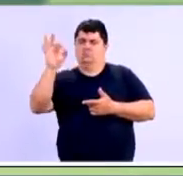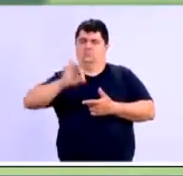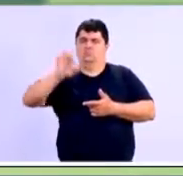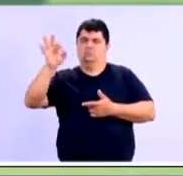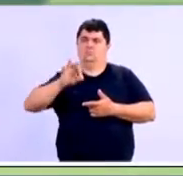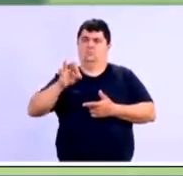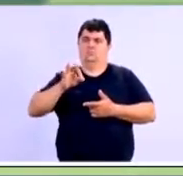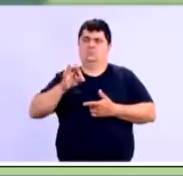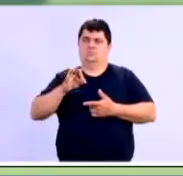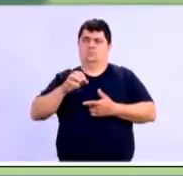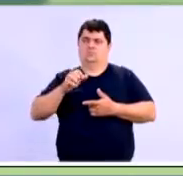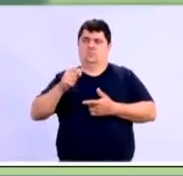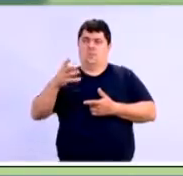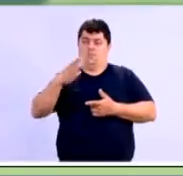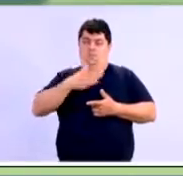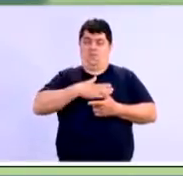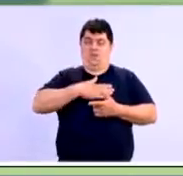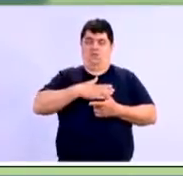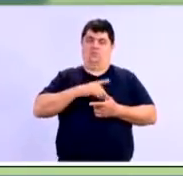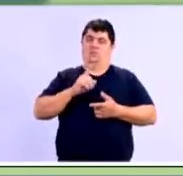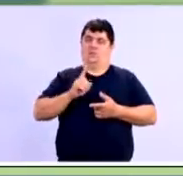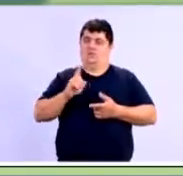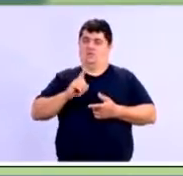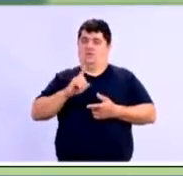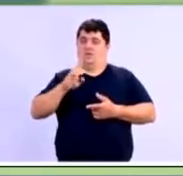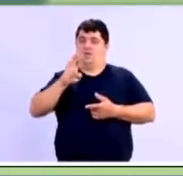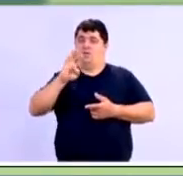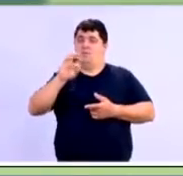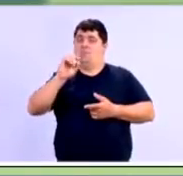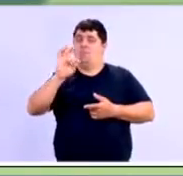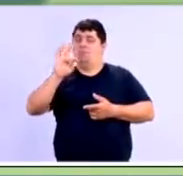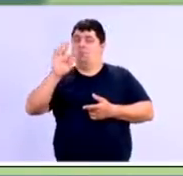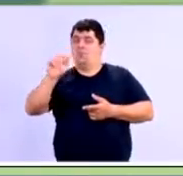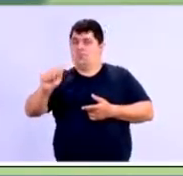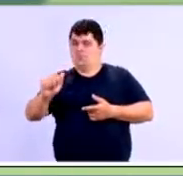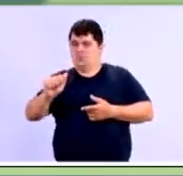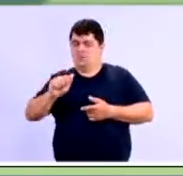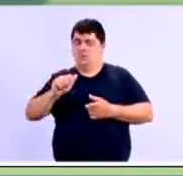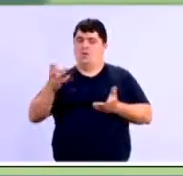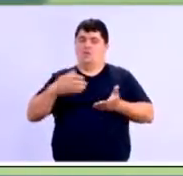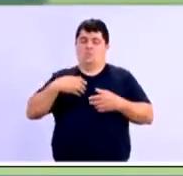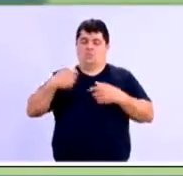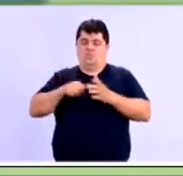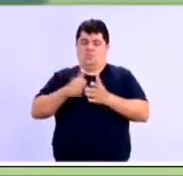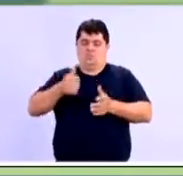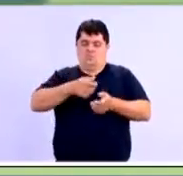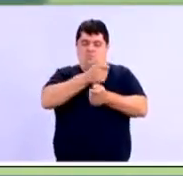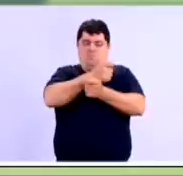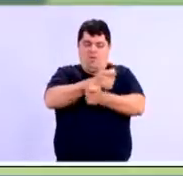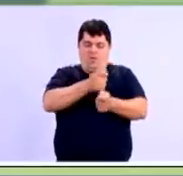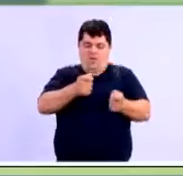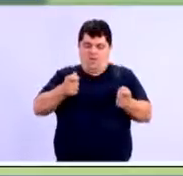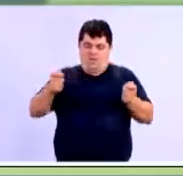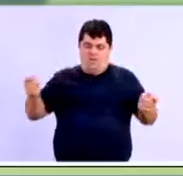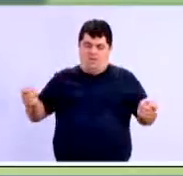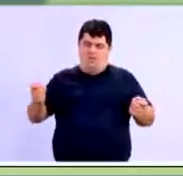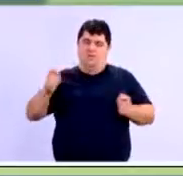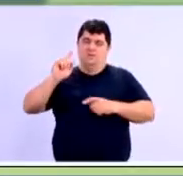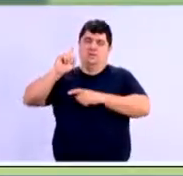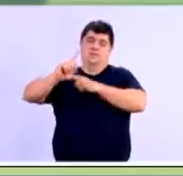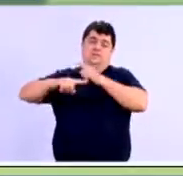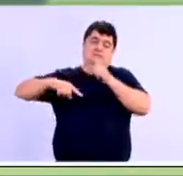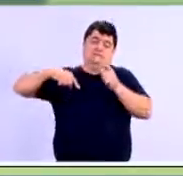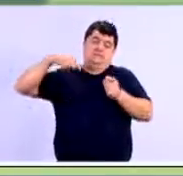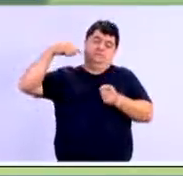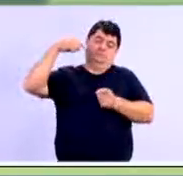45,63%. Opa, isso aqui é que sobrou para mim? Não, isso aqui é o quanto eu vou ter para pagar todas as minhas despesas e